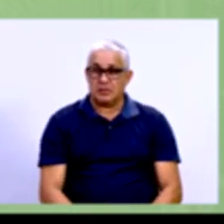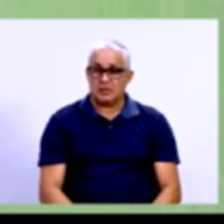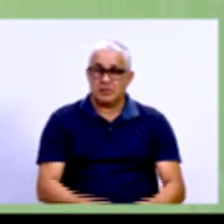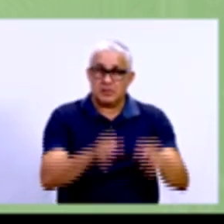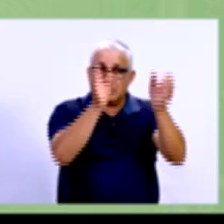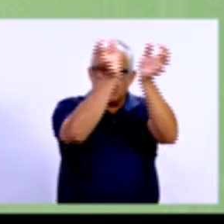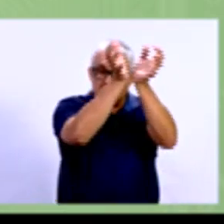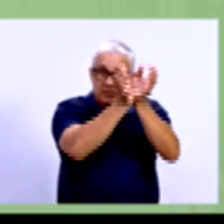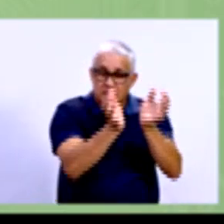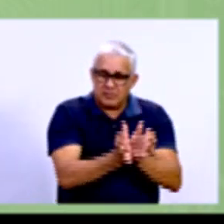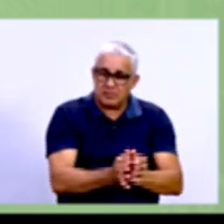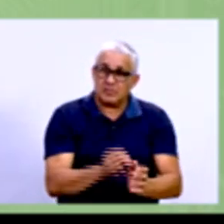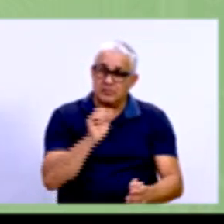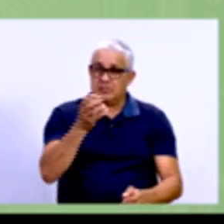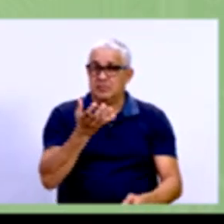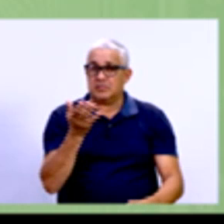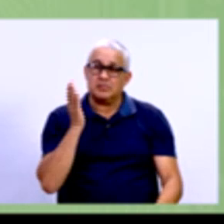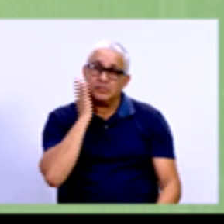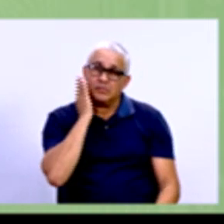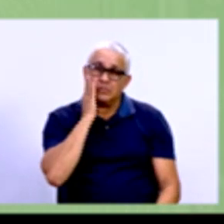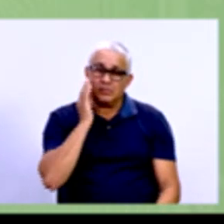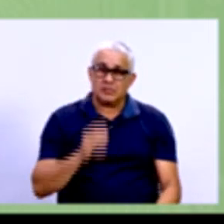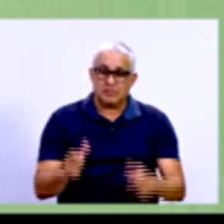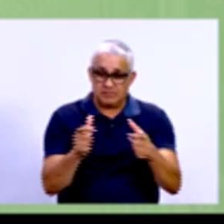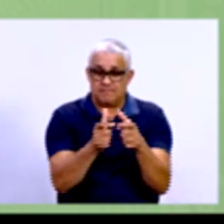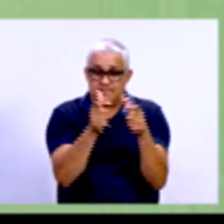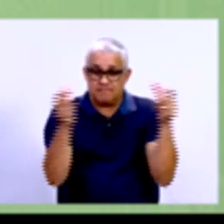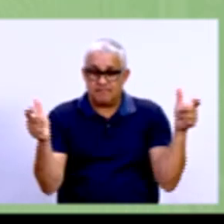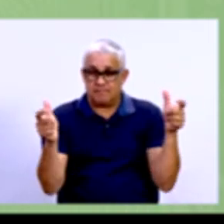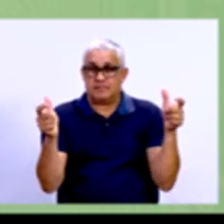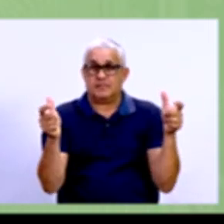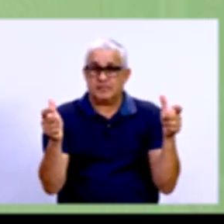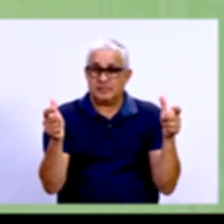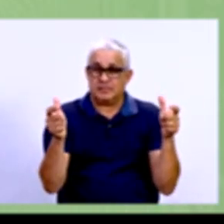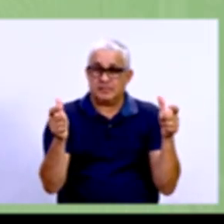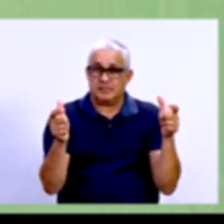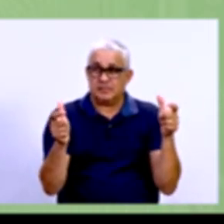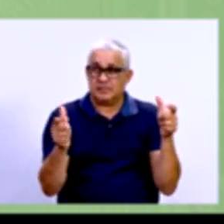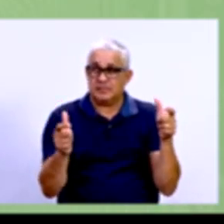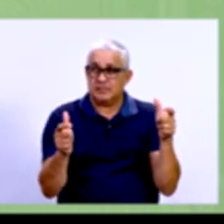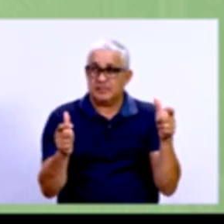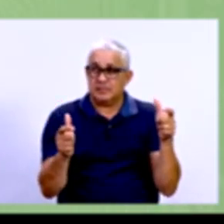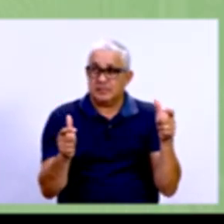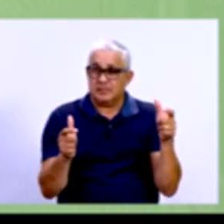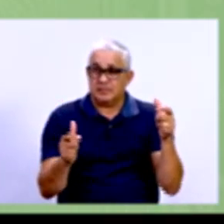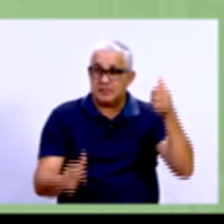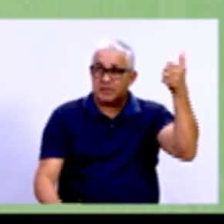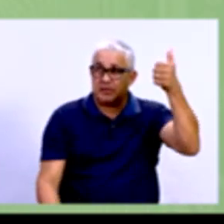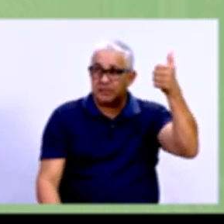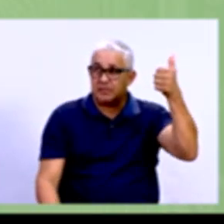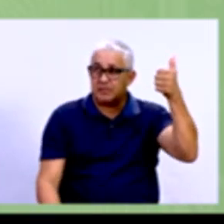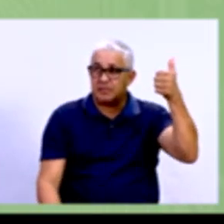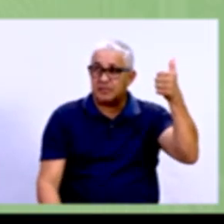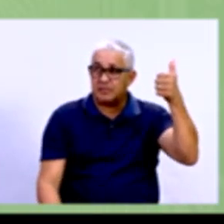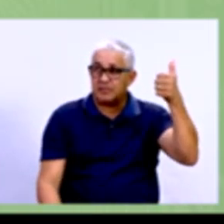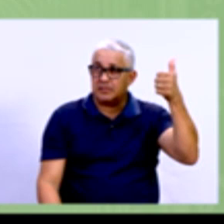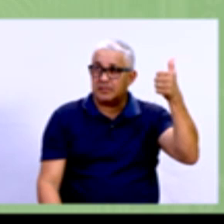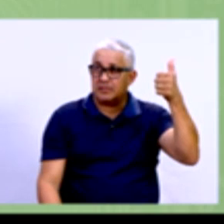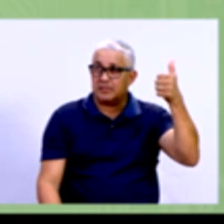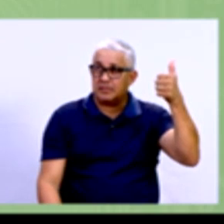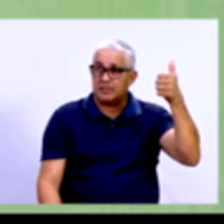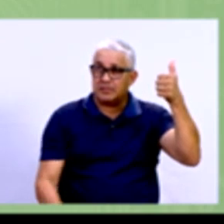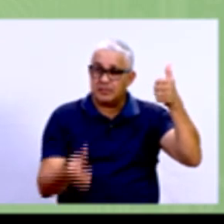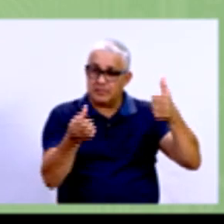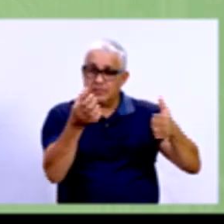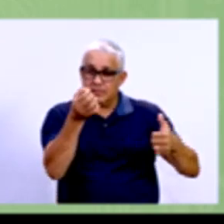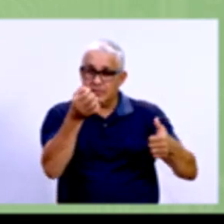classes. Então, se a gente quisesse saber a amplitude desse intervalo de classe que a gente está vendo aqui, nós pegaríamos 60